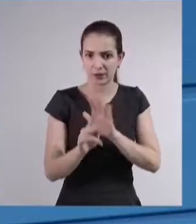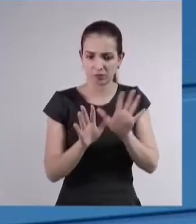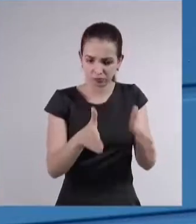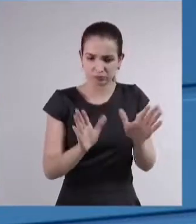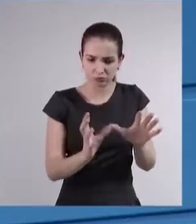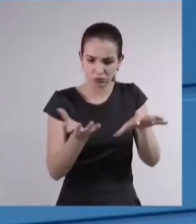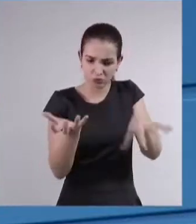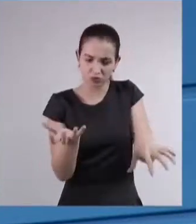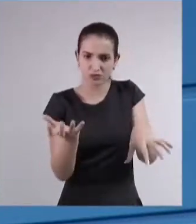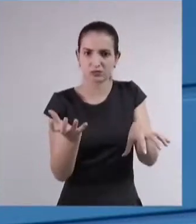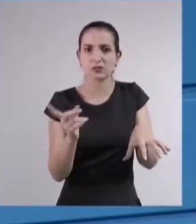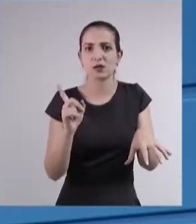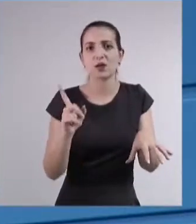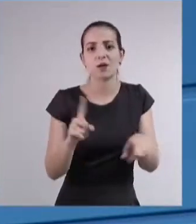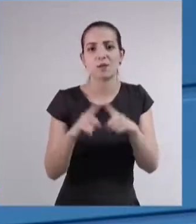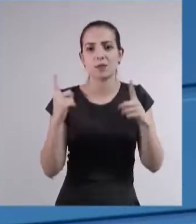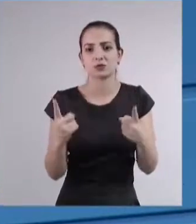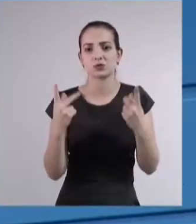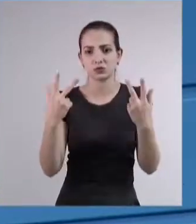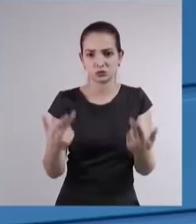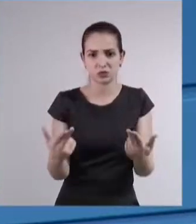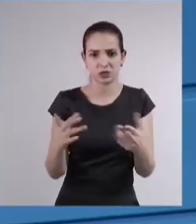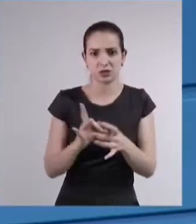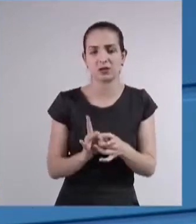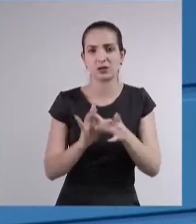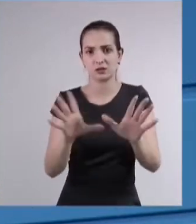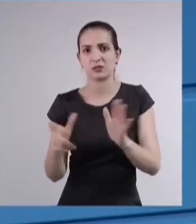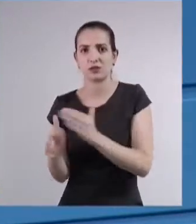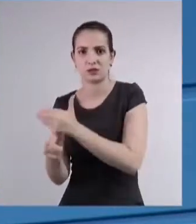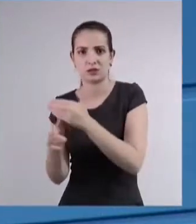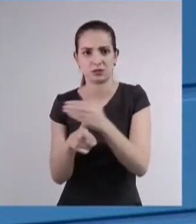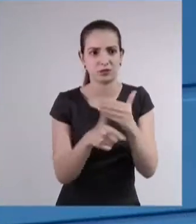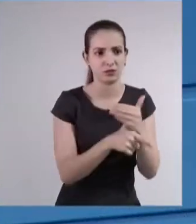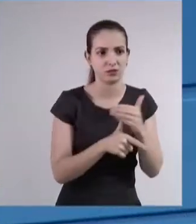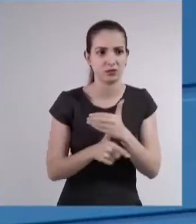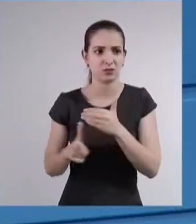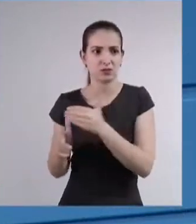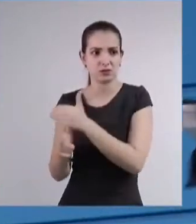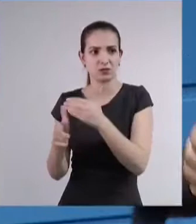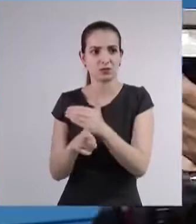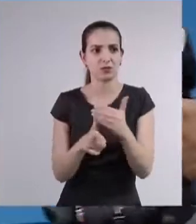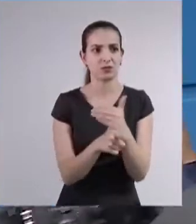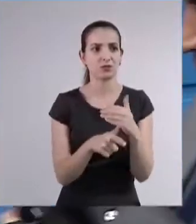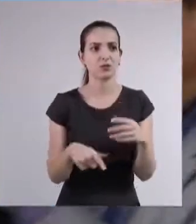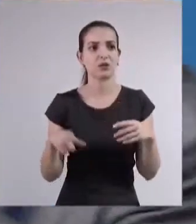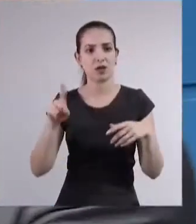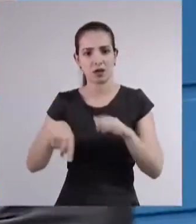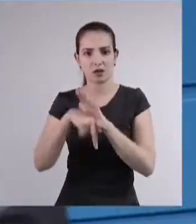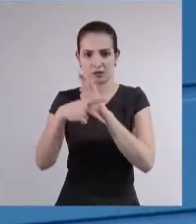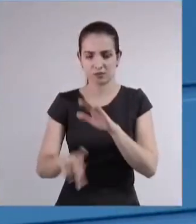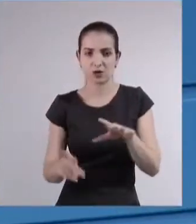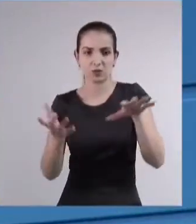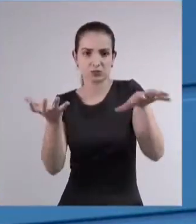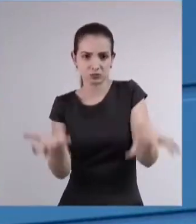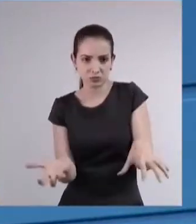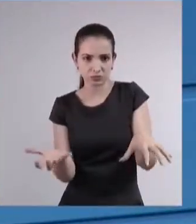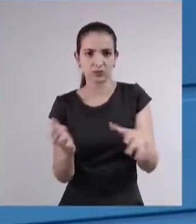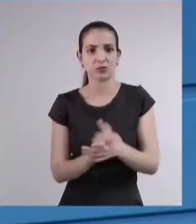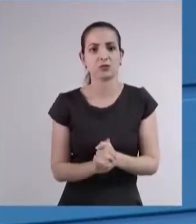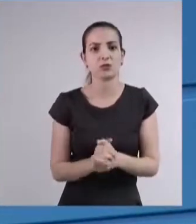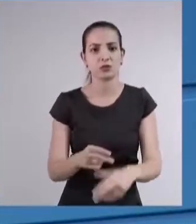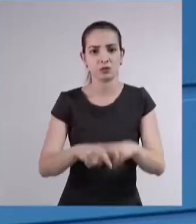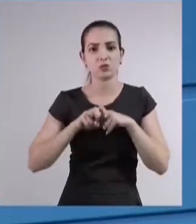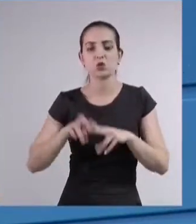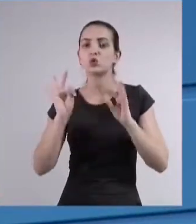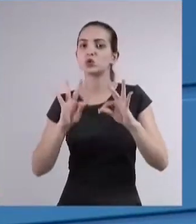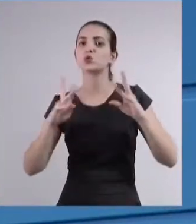Câmara Federal. A mesma coisa, fala que ele vai liberar a arma. Aí também depende também da Câmara e depende do Congresso. Então, eu acho que